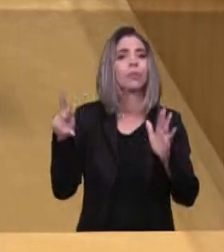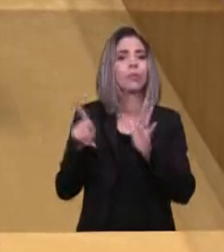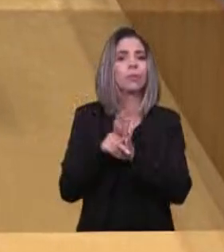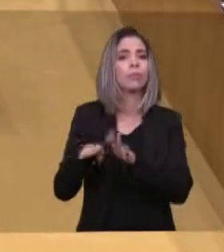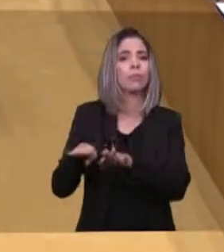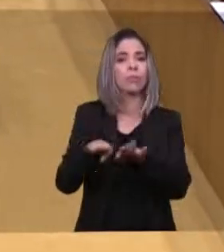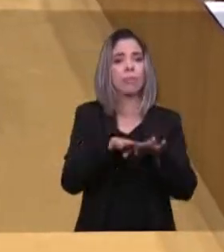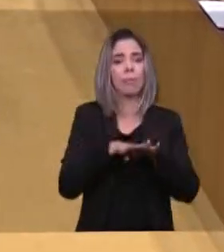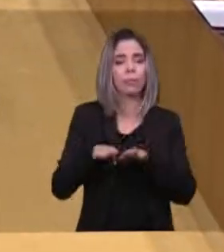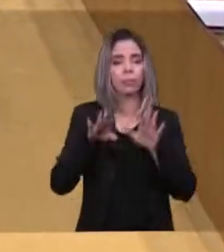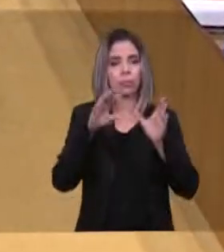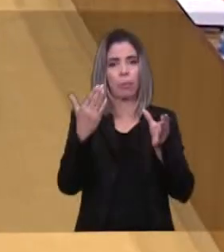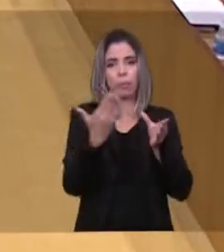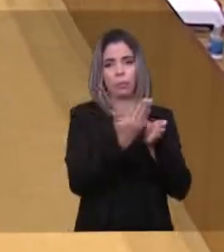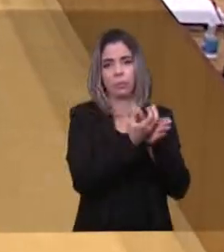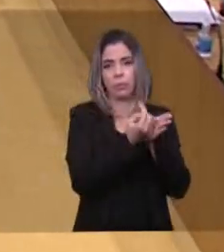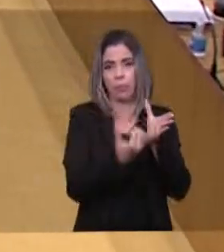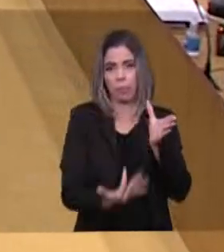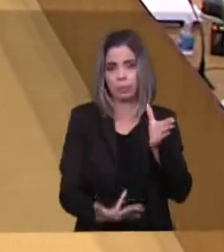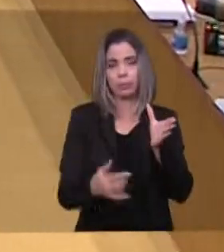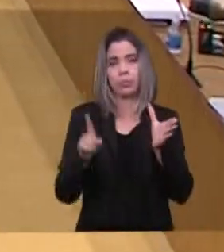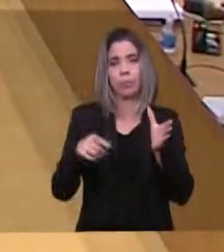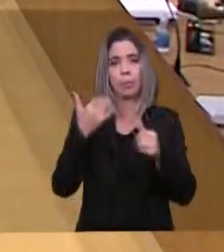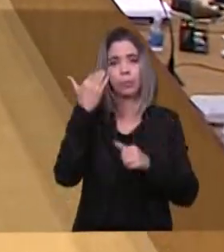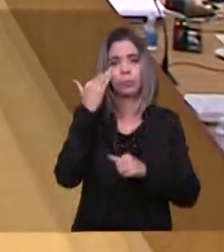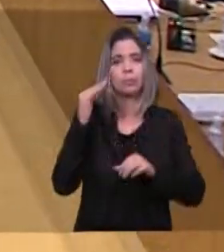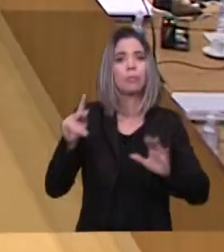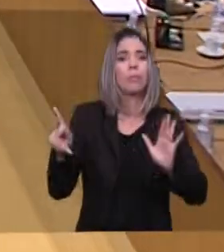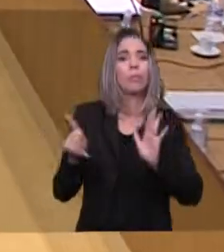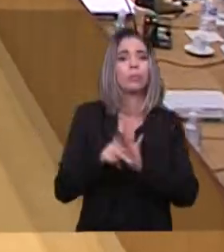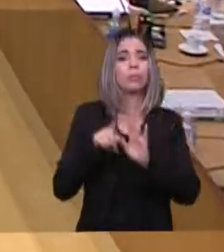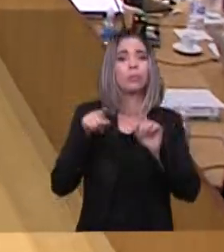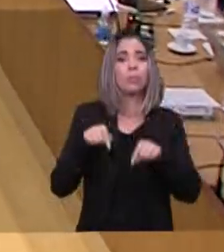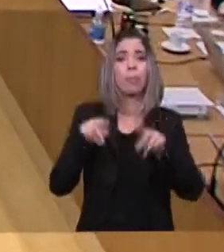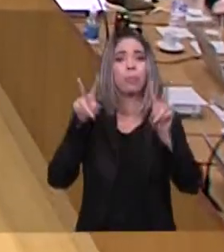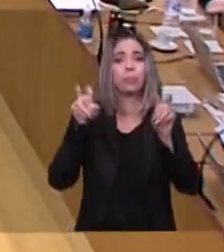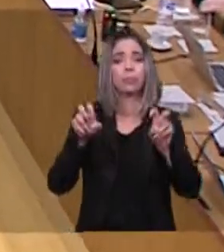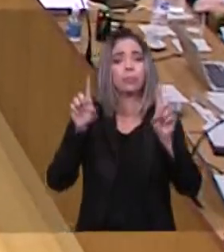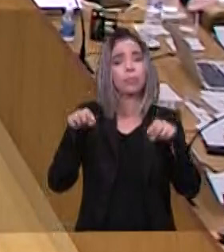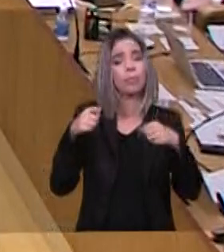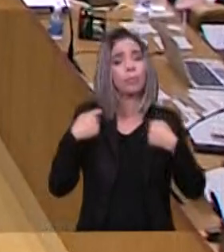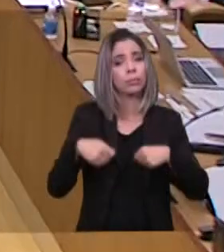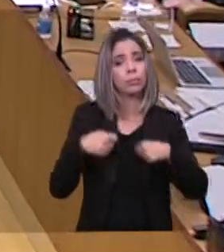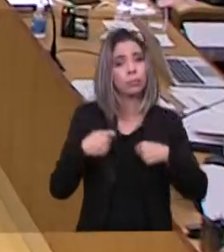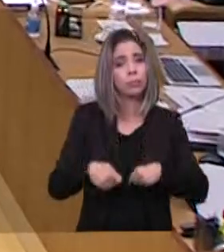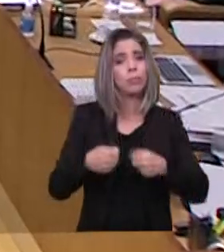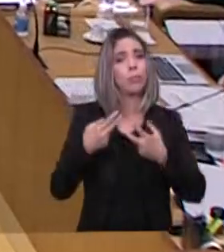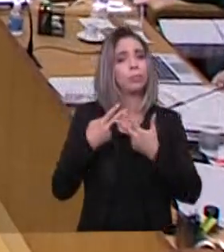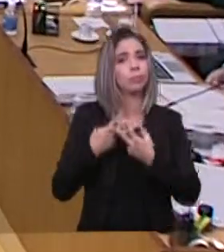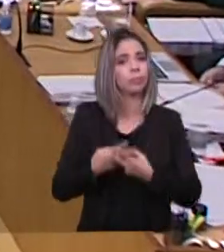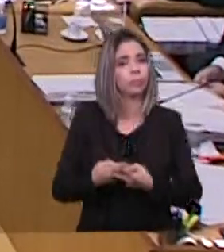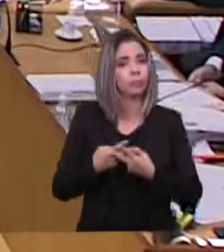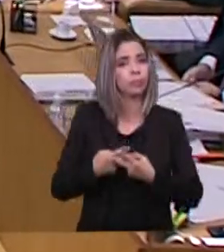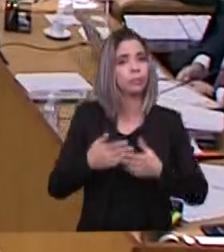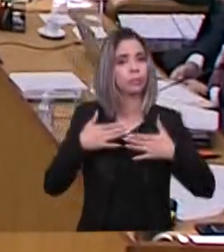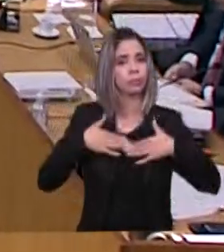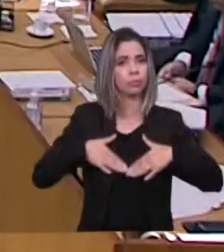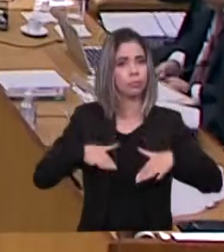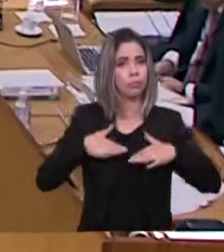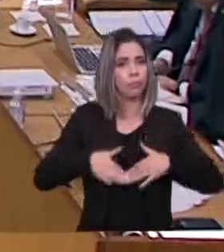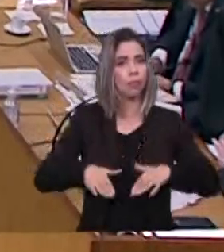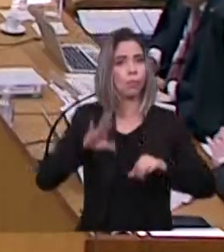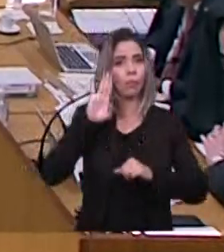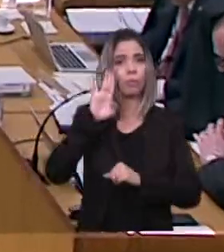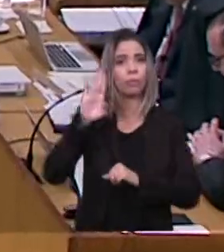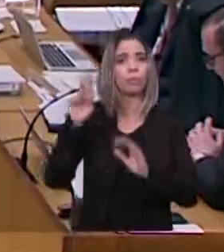embargos de declaração, a compreensão hermenêutica desse precedente deve ser realizada na imagem vista dinâmica do plenário do Supremo Tribunal Federal, vista